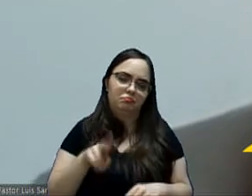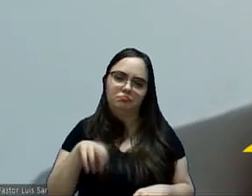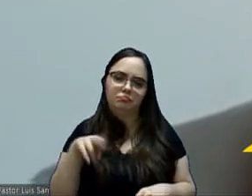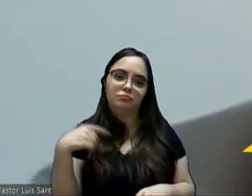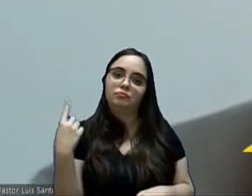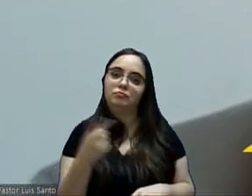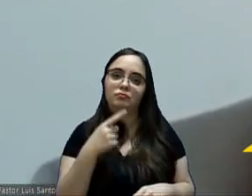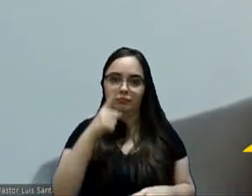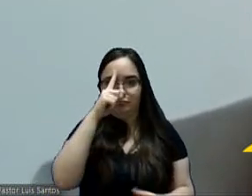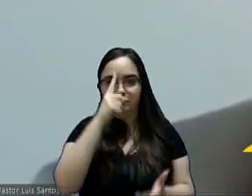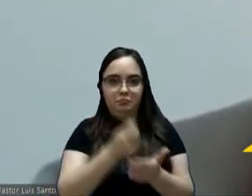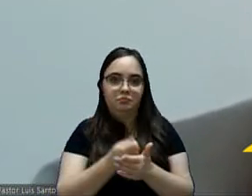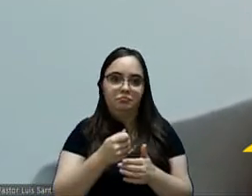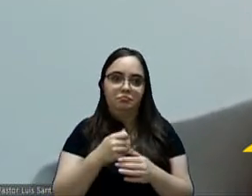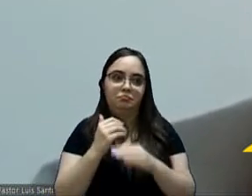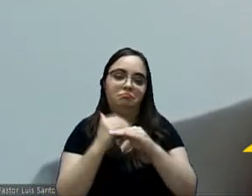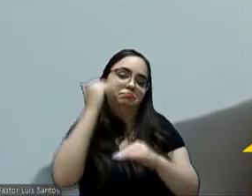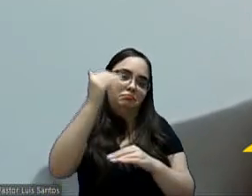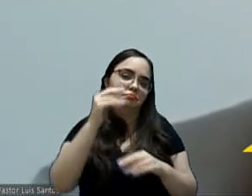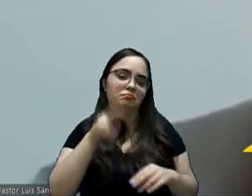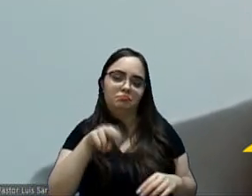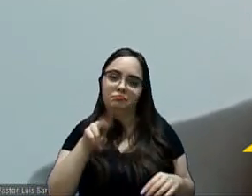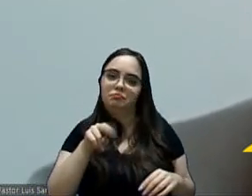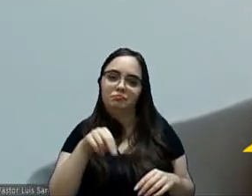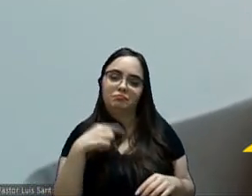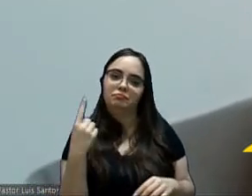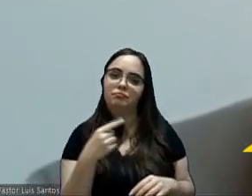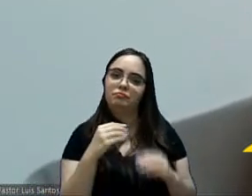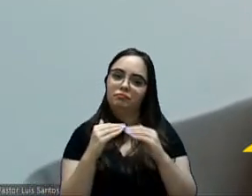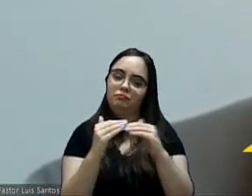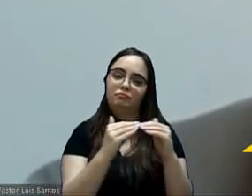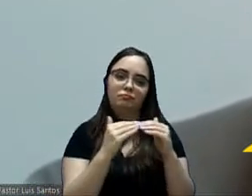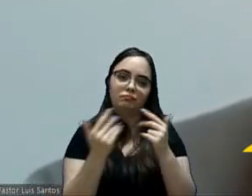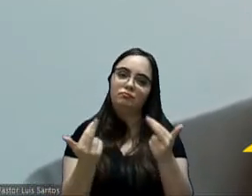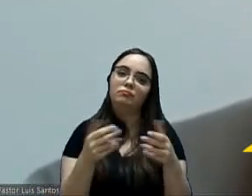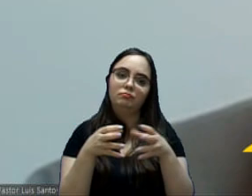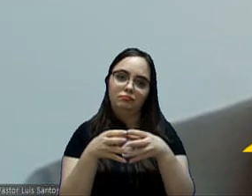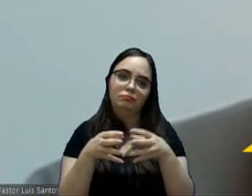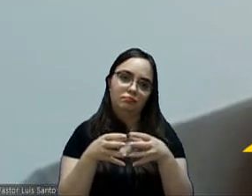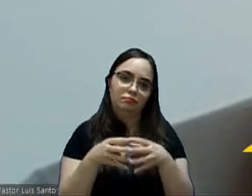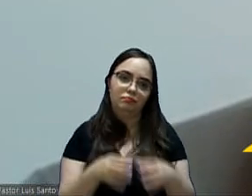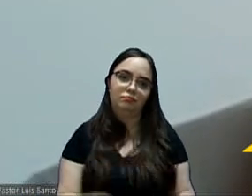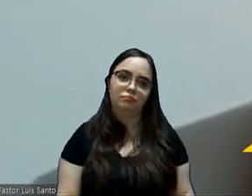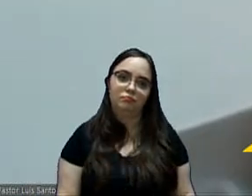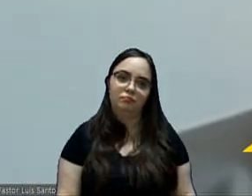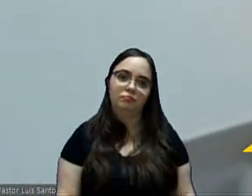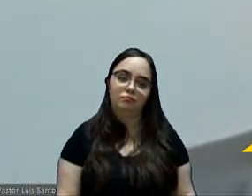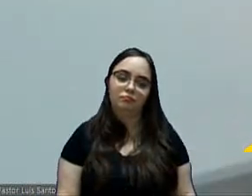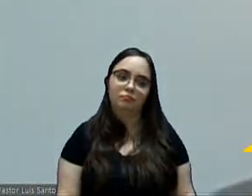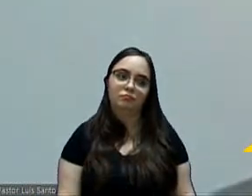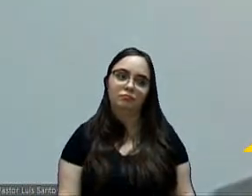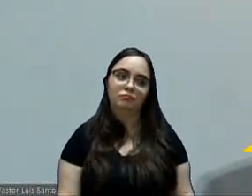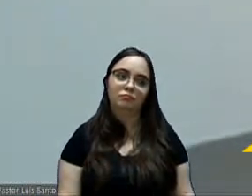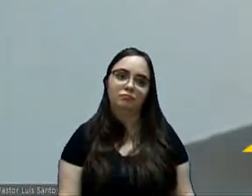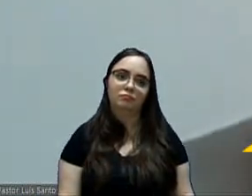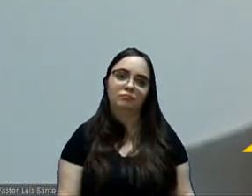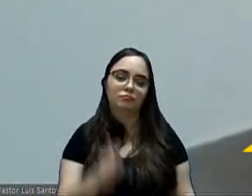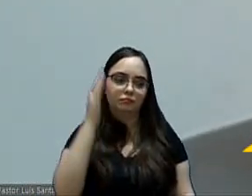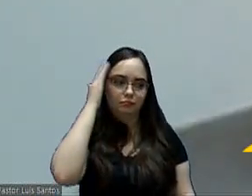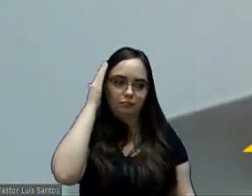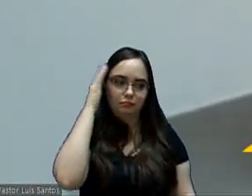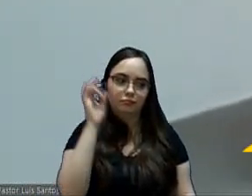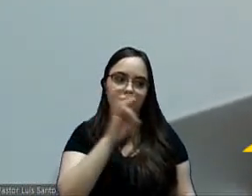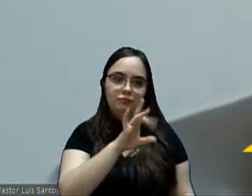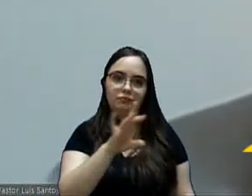incapacitados para assumir esta comissão, né? Por melhor que seja, e reconheço as qualificações